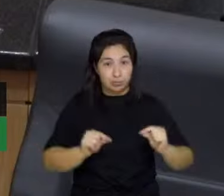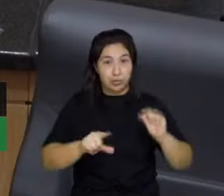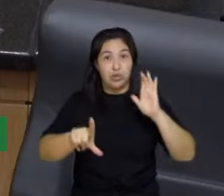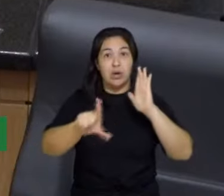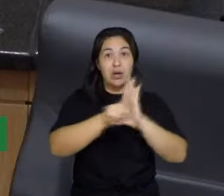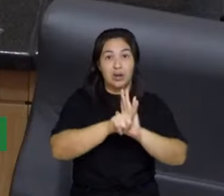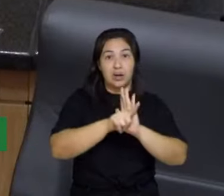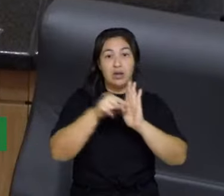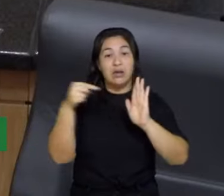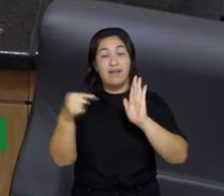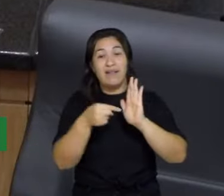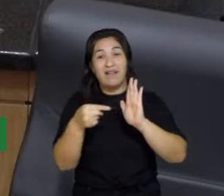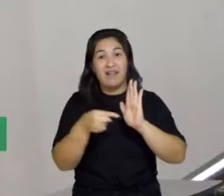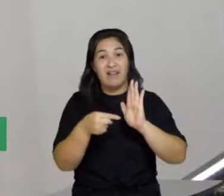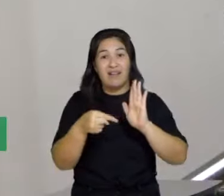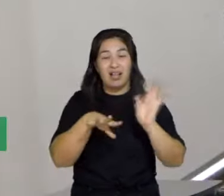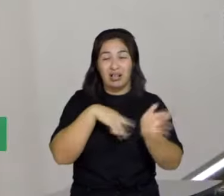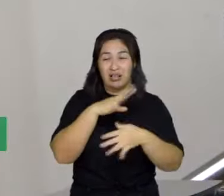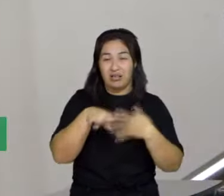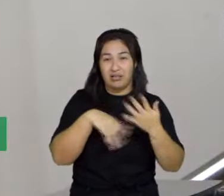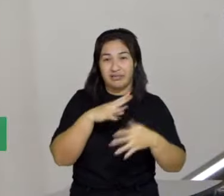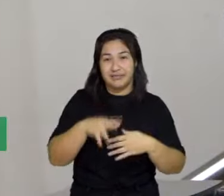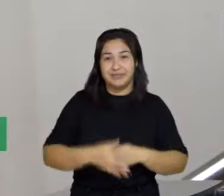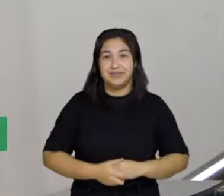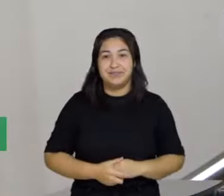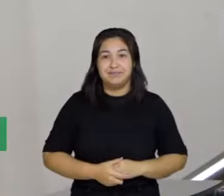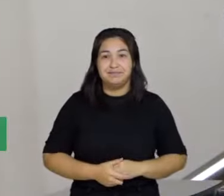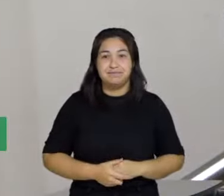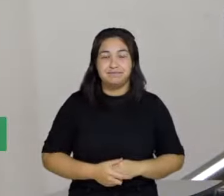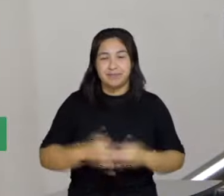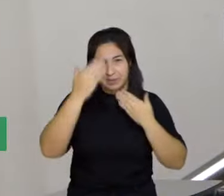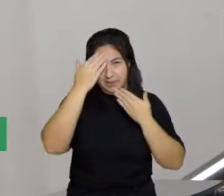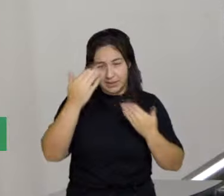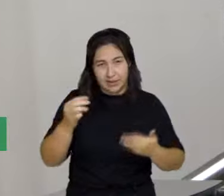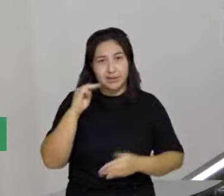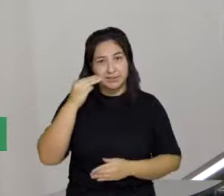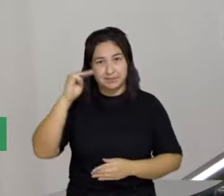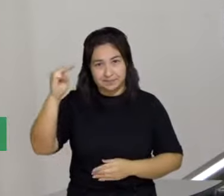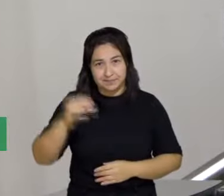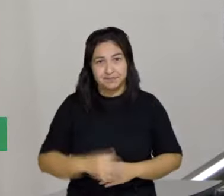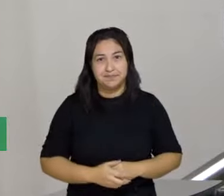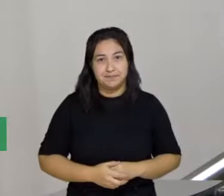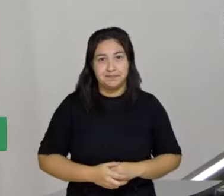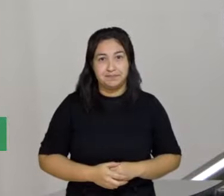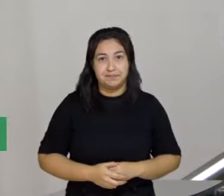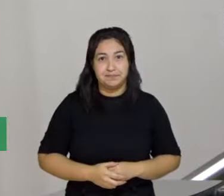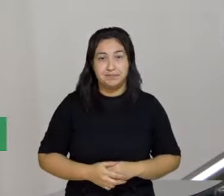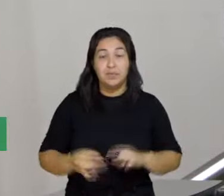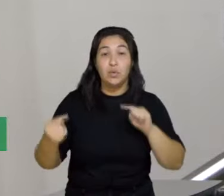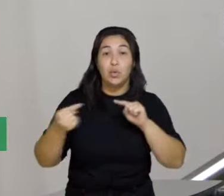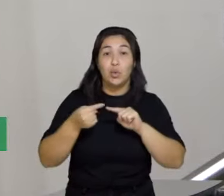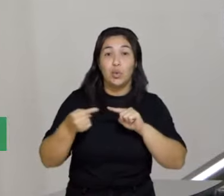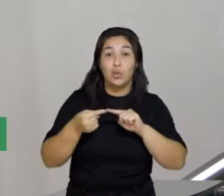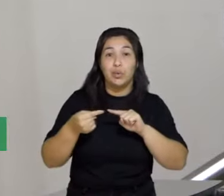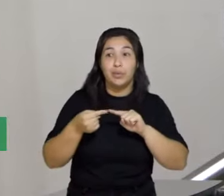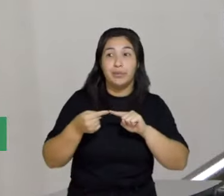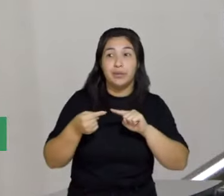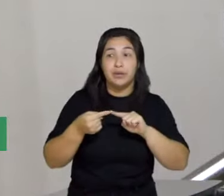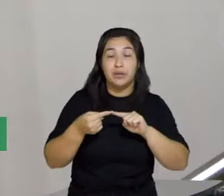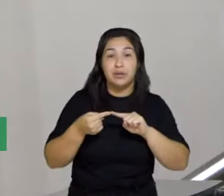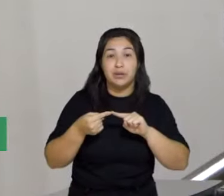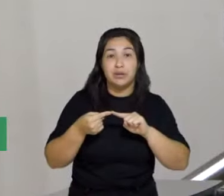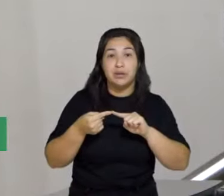nosso Estado. Obrigado. Agradeço muito a sua participação, deputado Cadorim, e ela coincide com o